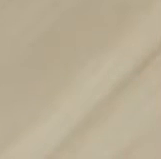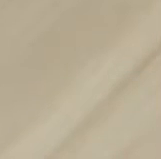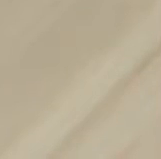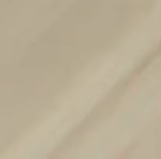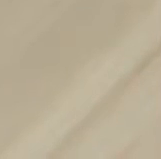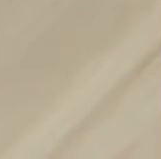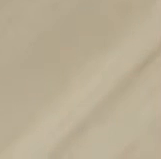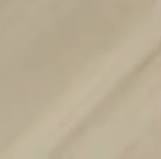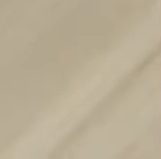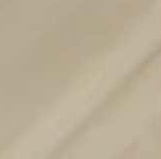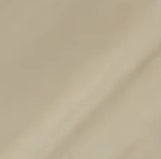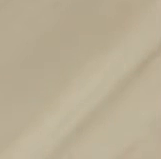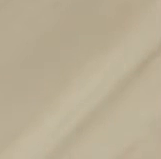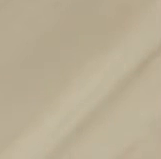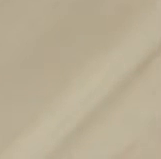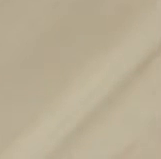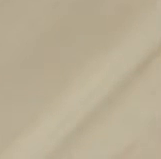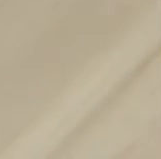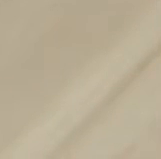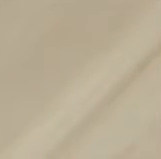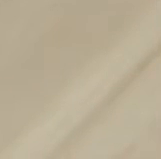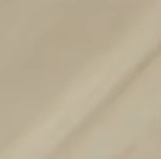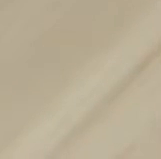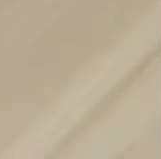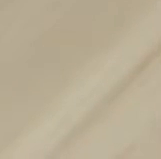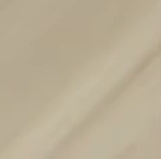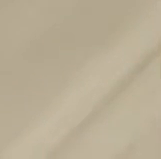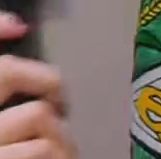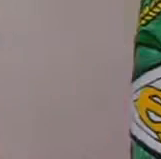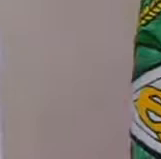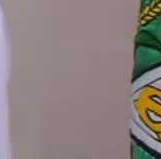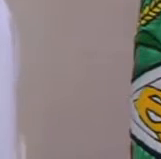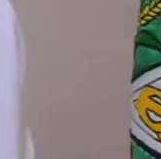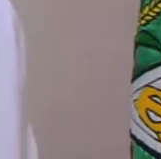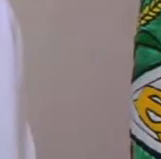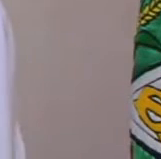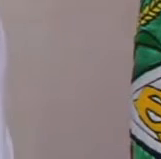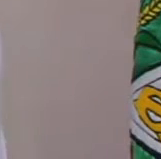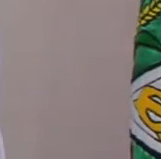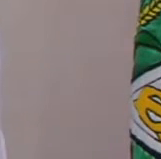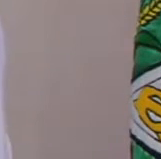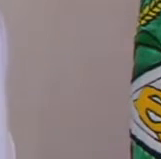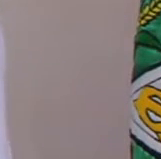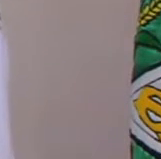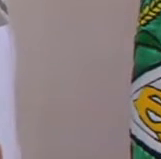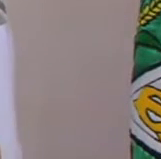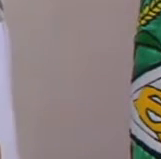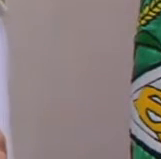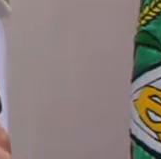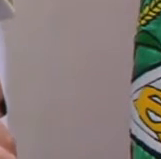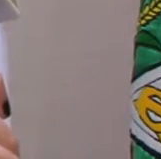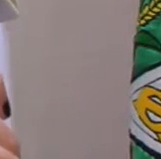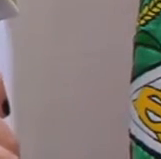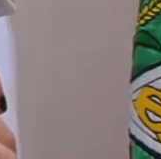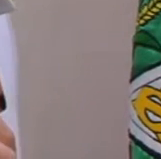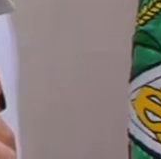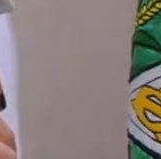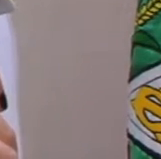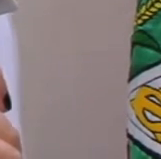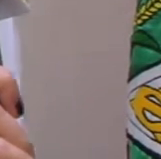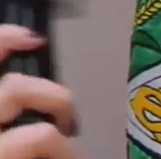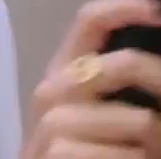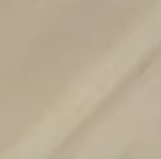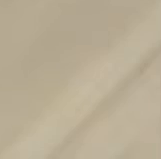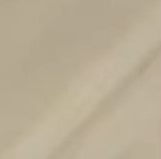tão importante dos 70 anos da Rádio Eldorado. Fica aí o convite, né, vereador? Então, muito obrigada pela sua participação aqui na